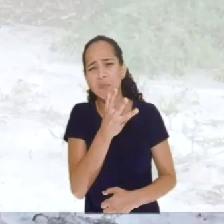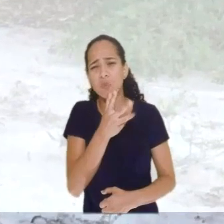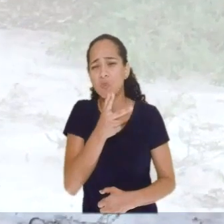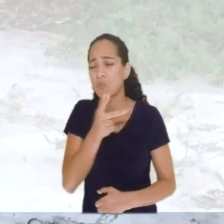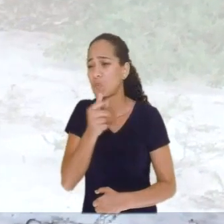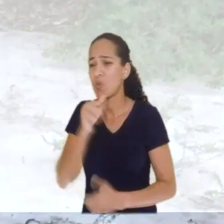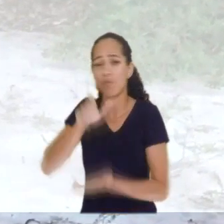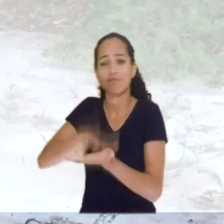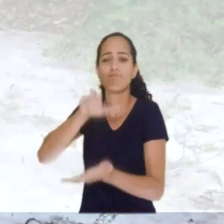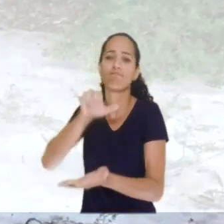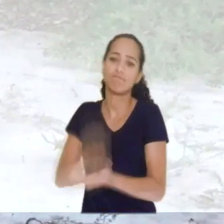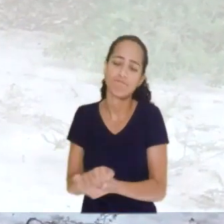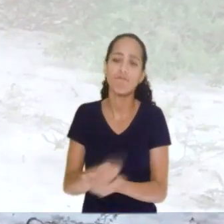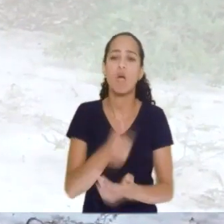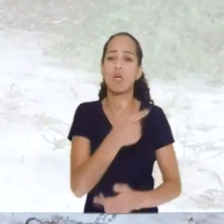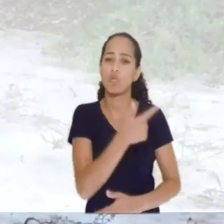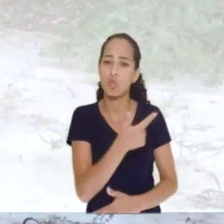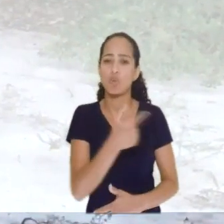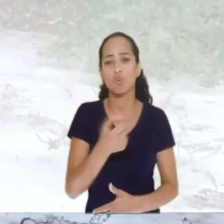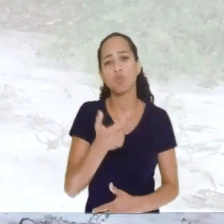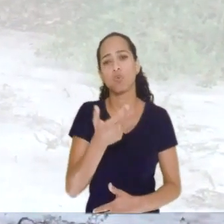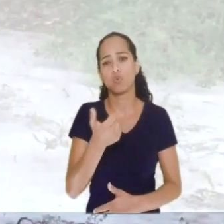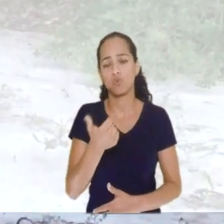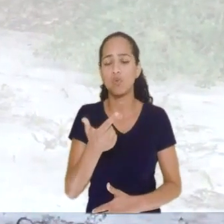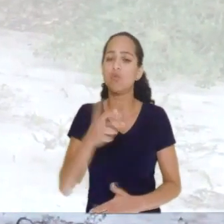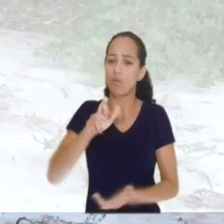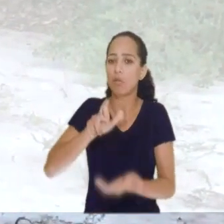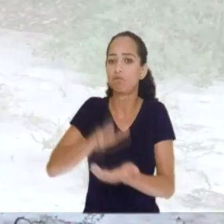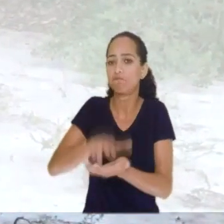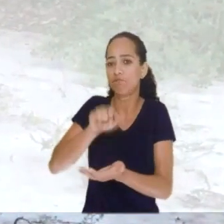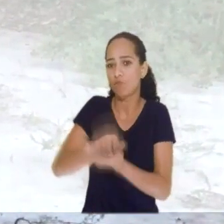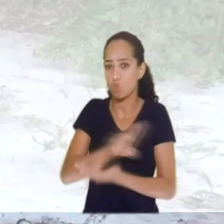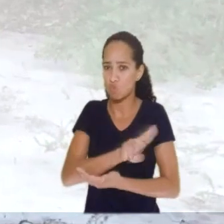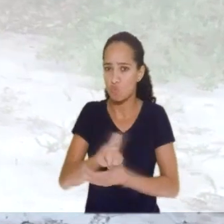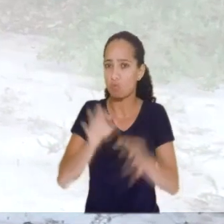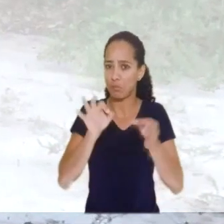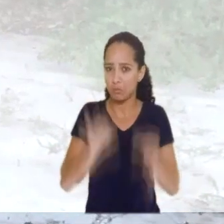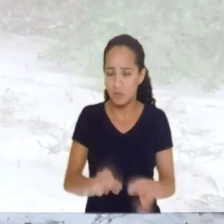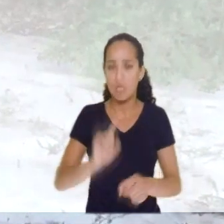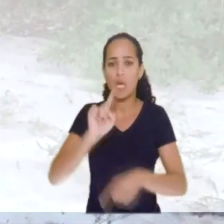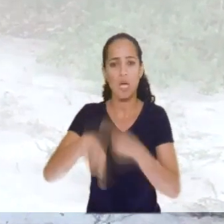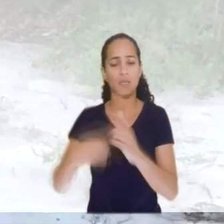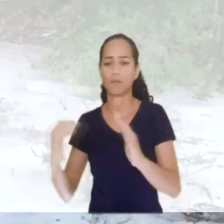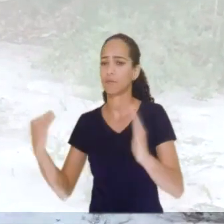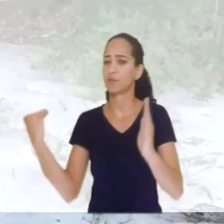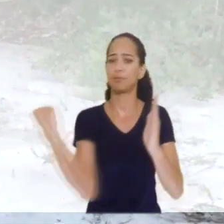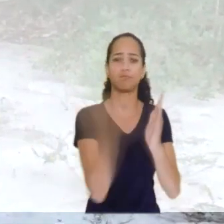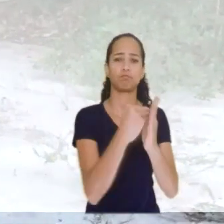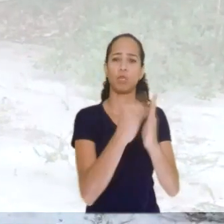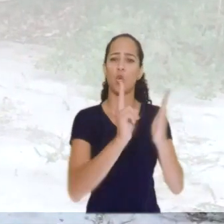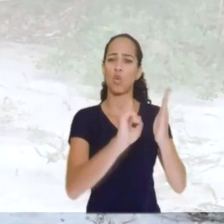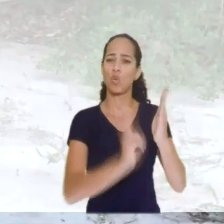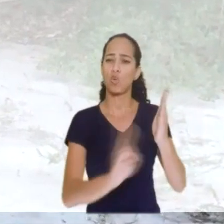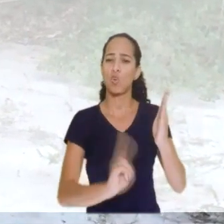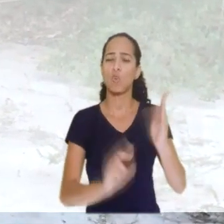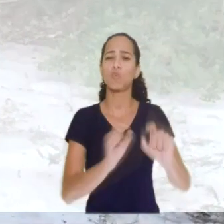Demorou um pouco para ser descrito, descrevemos em 2012, foi formalmente batizado. E logo depois ele já foi incluído na lista de